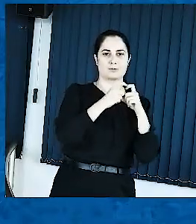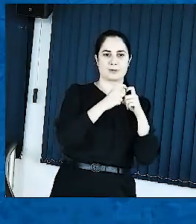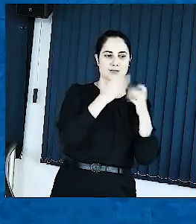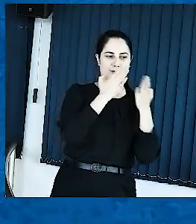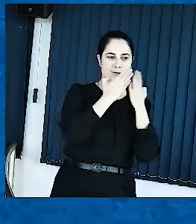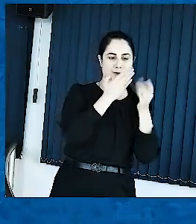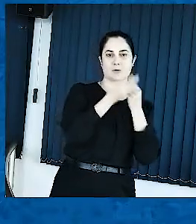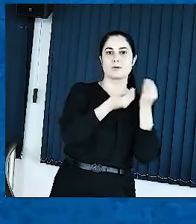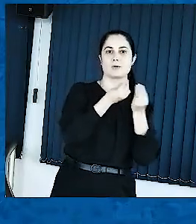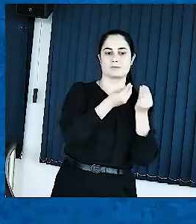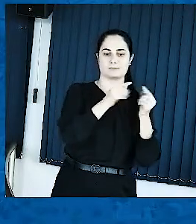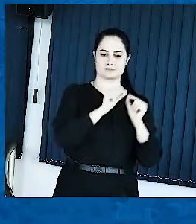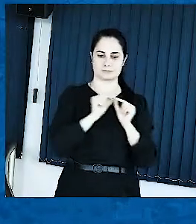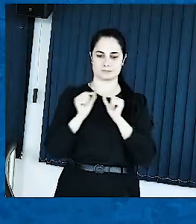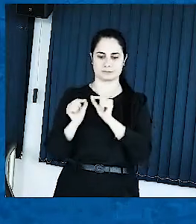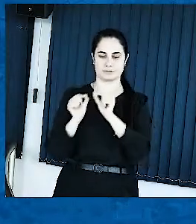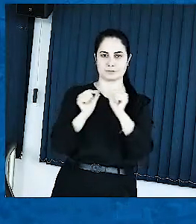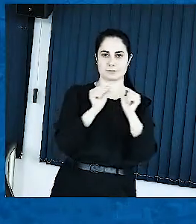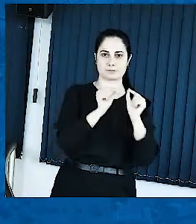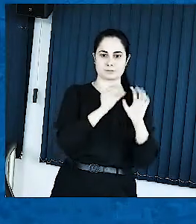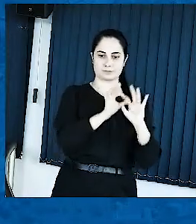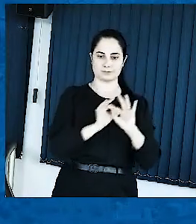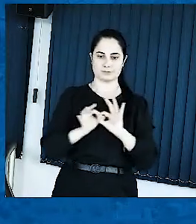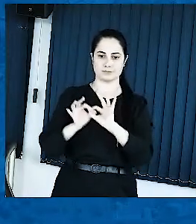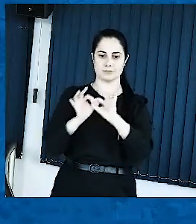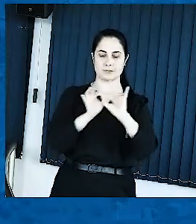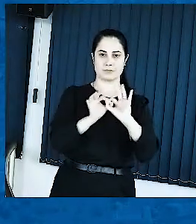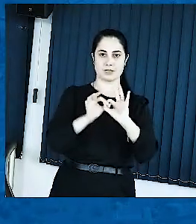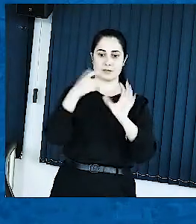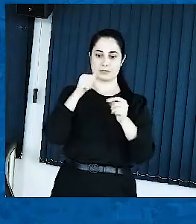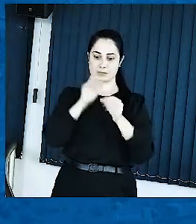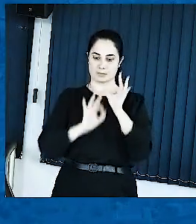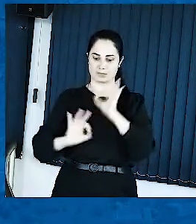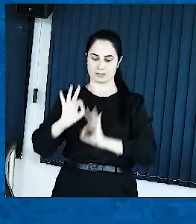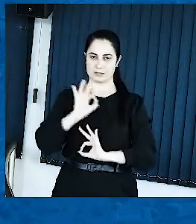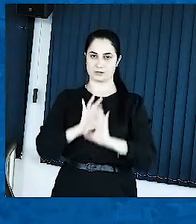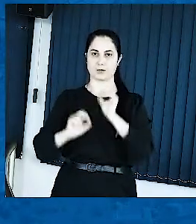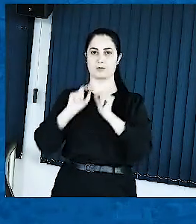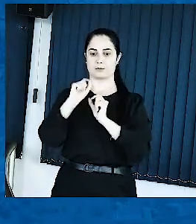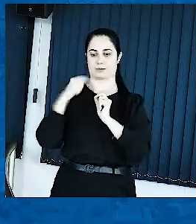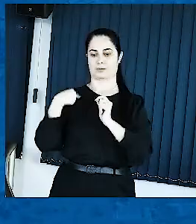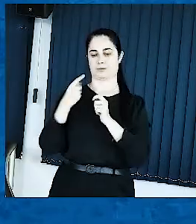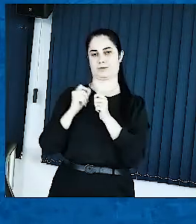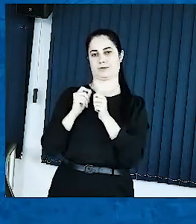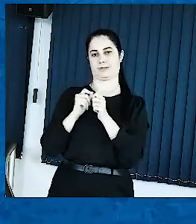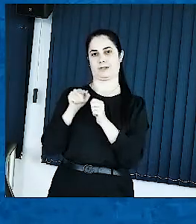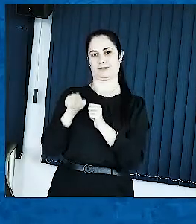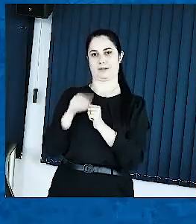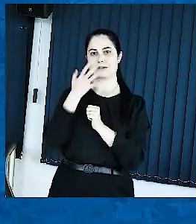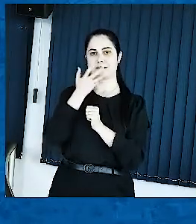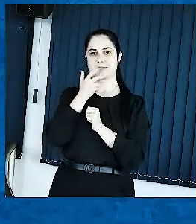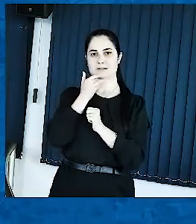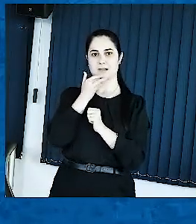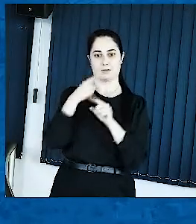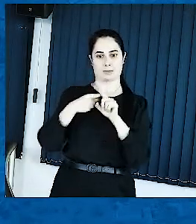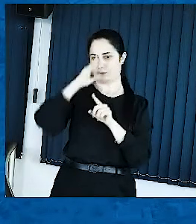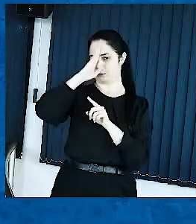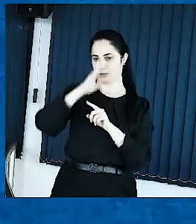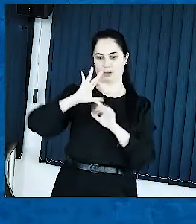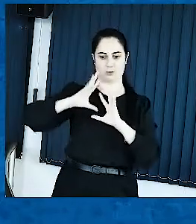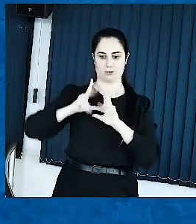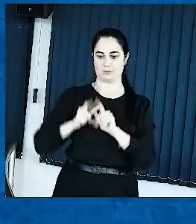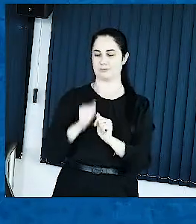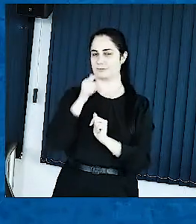ajudando, se melhorou tal parte, o que precisa fazer depois, eu preciso planejar o que eu vou passar para essa criança, porque eu não consigo passar tudo de uma